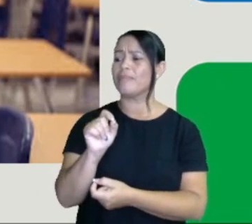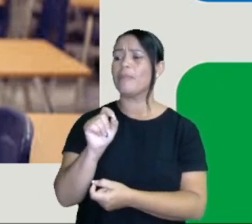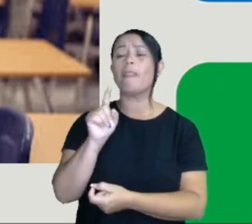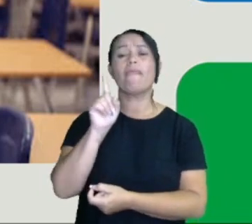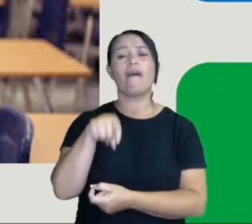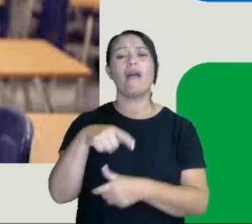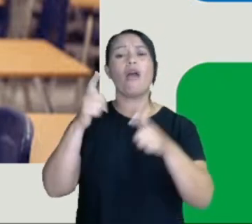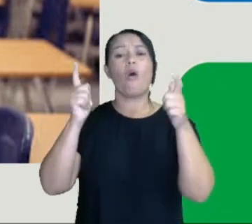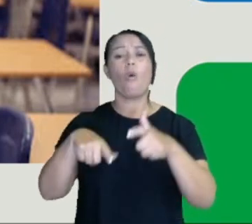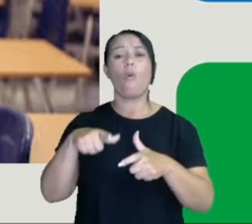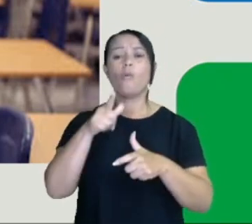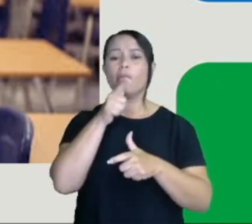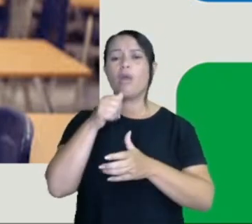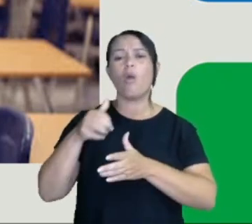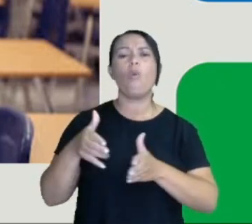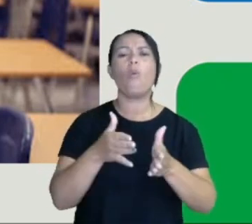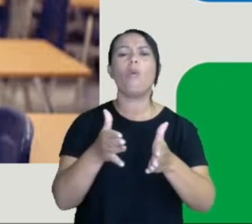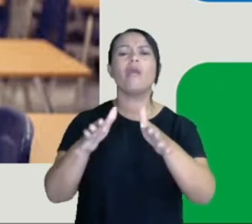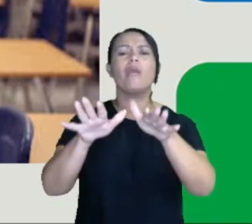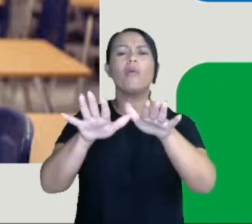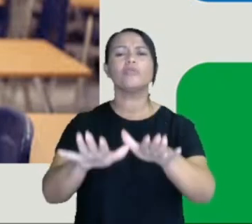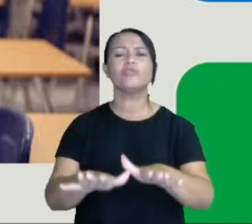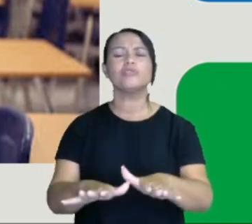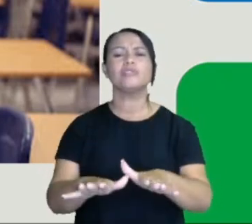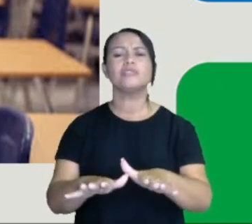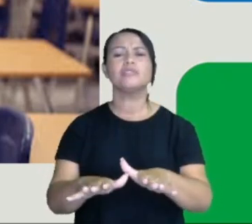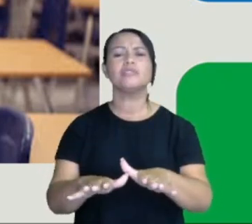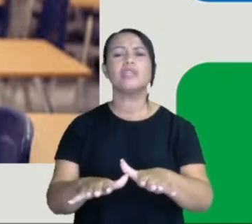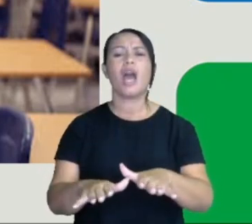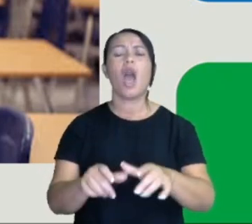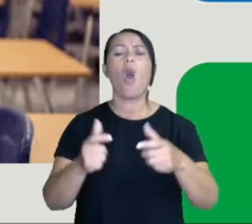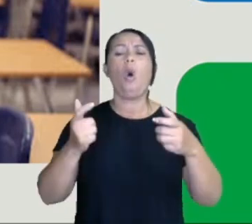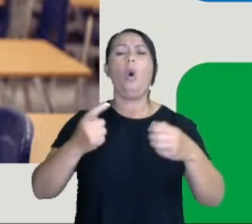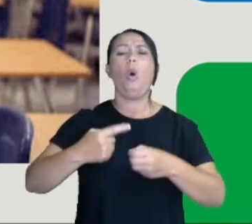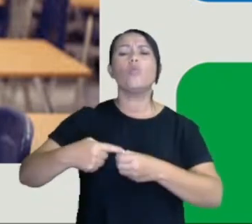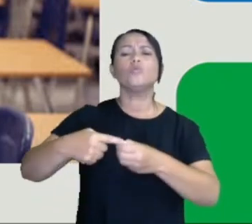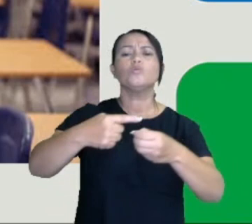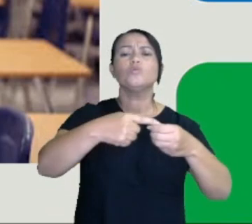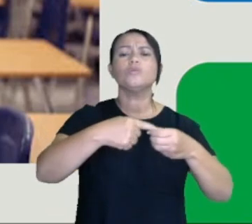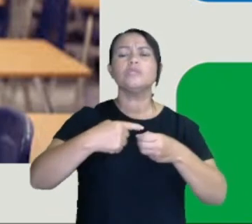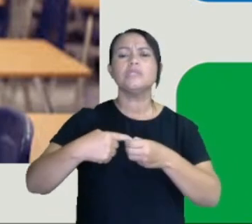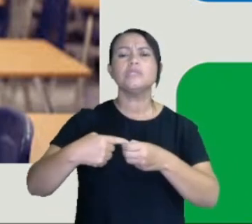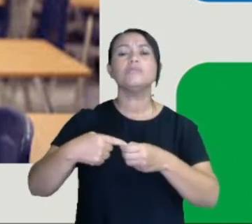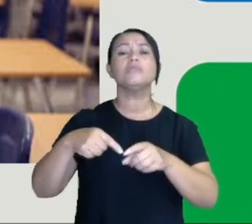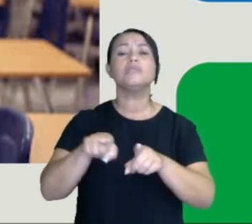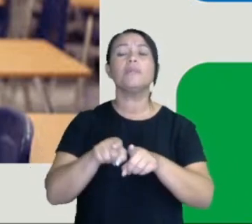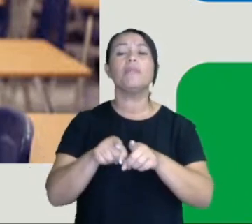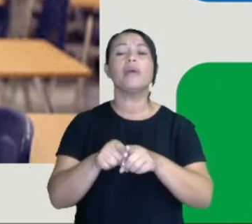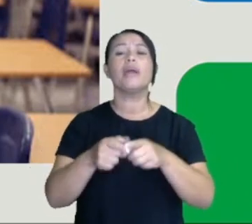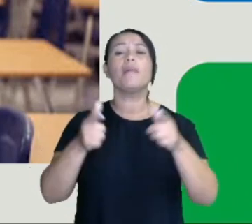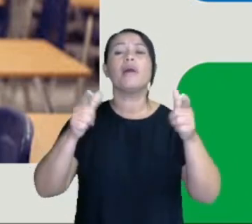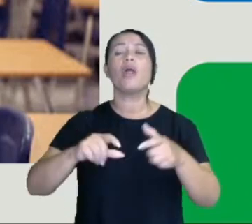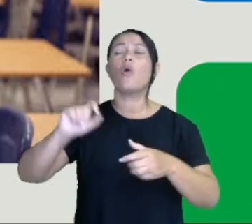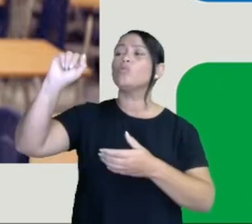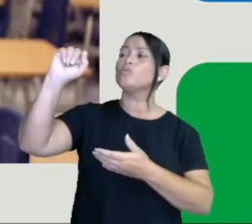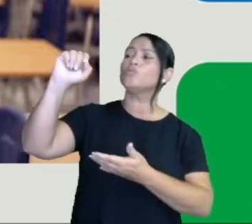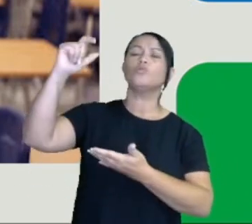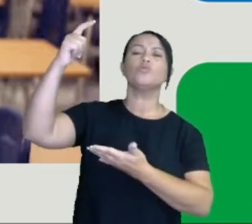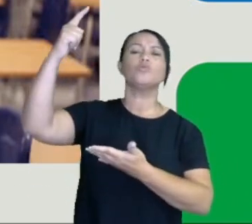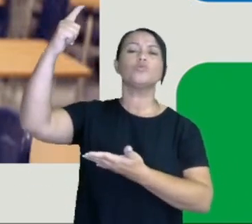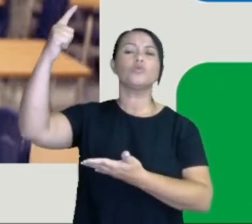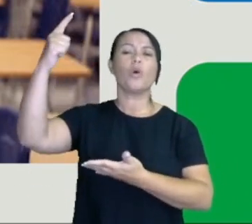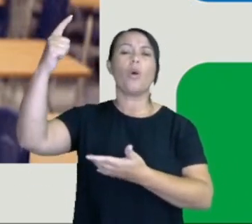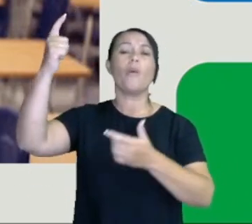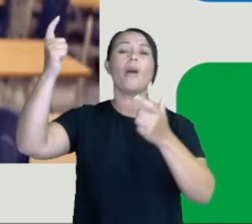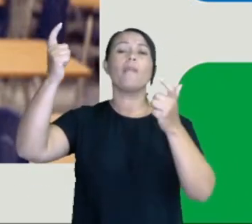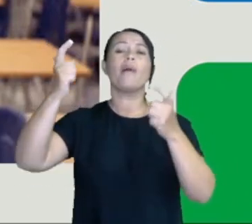Geografia é onde o rio está, onde o município está. É para onde vem o sol, é